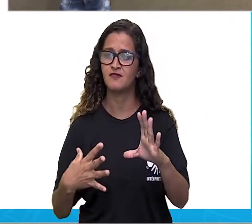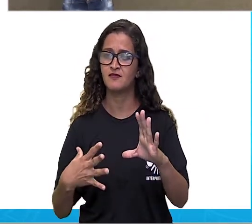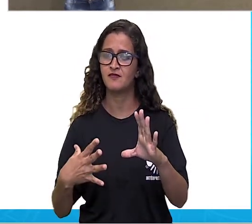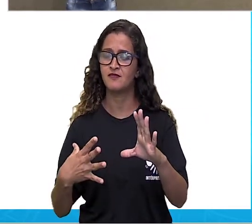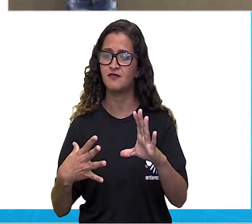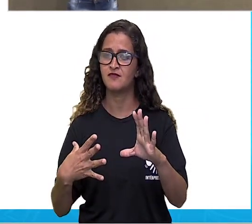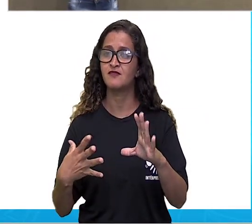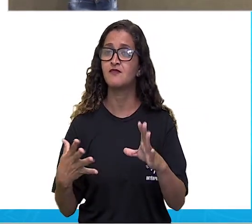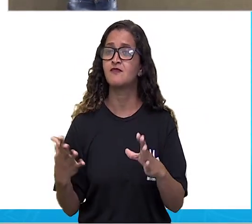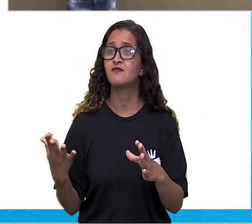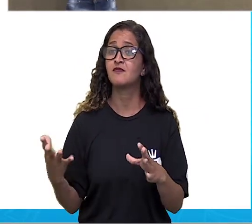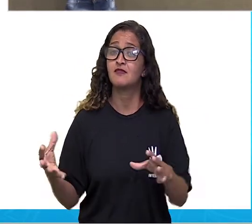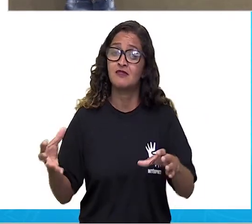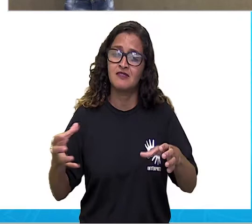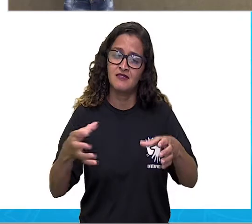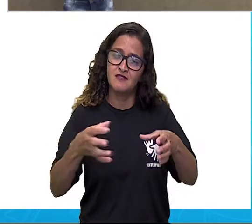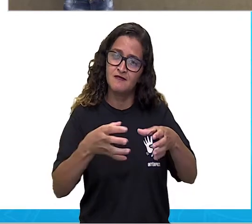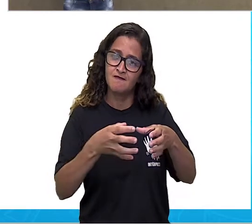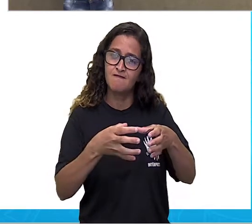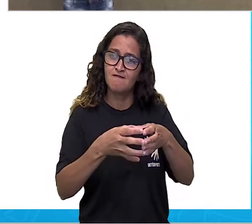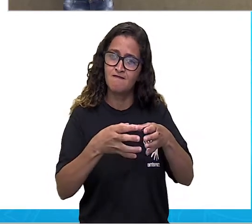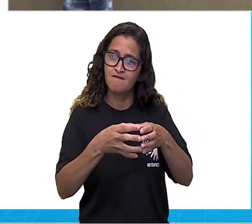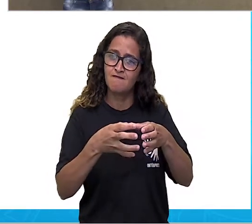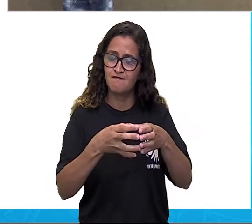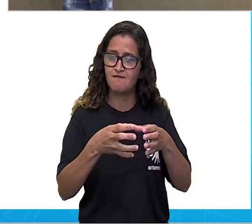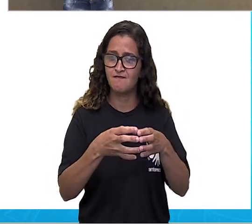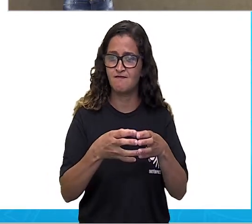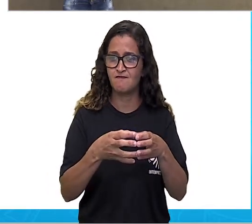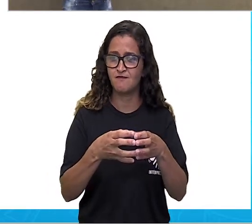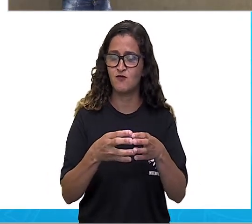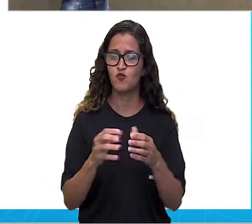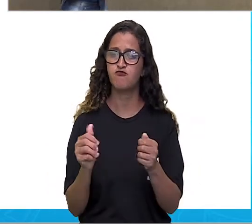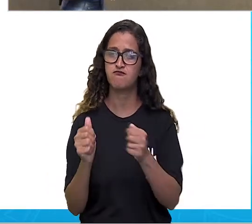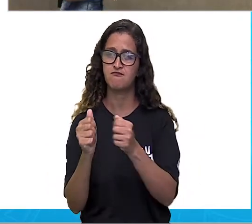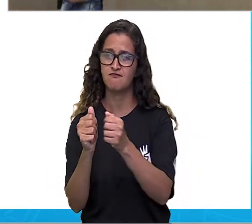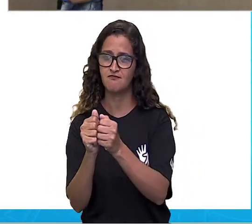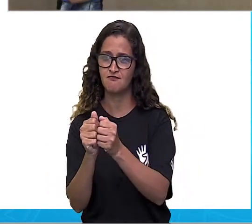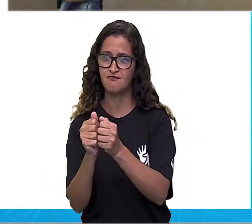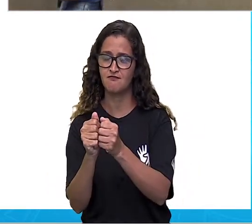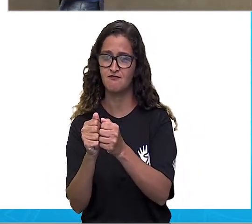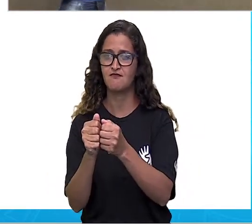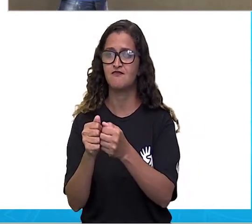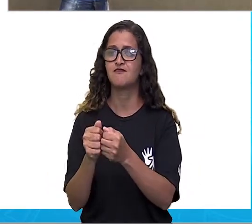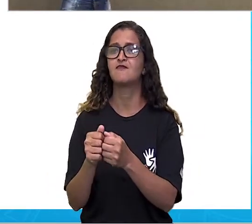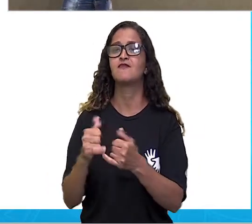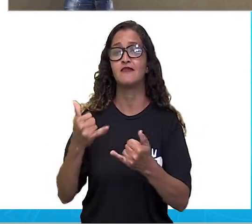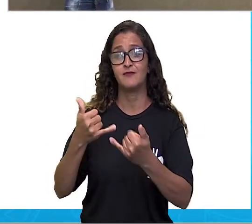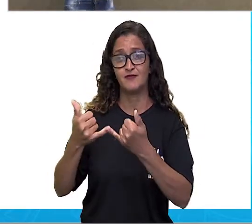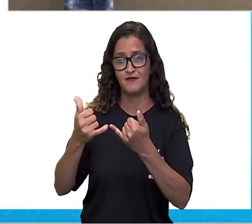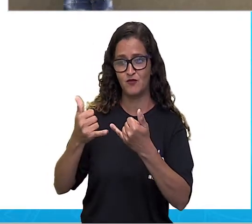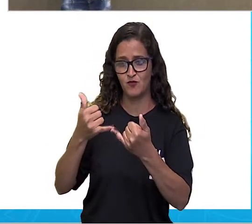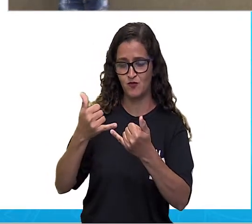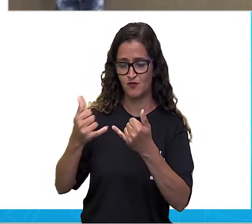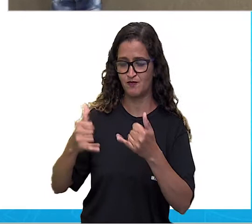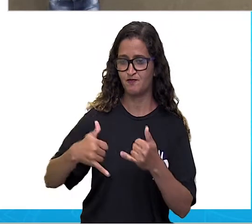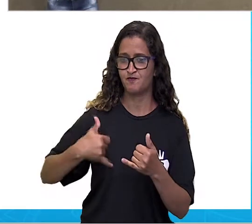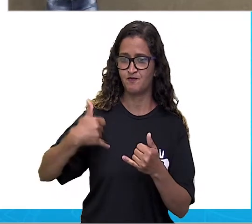reúne, que faça com que elas estejam juntas? É a semelhança da